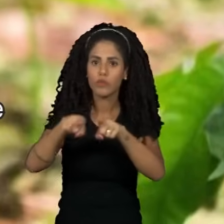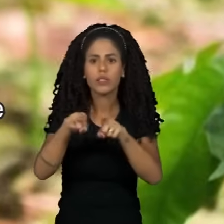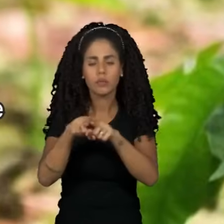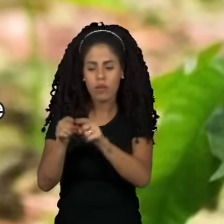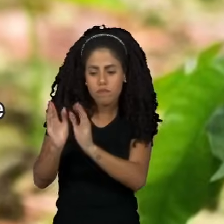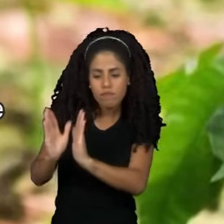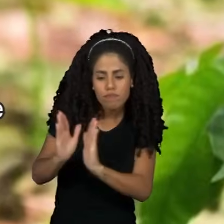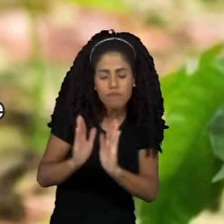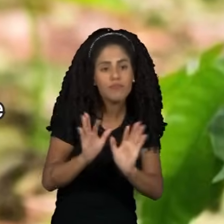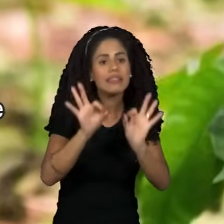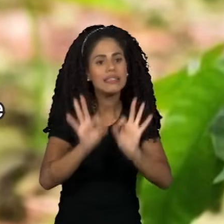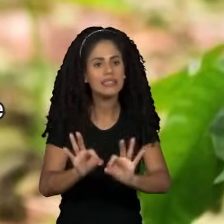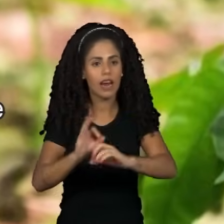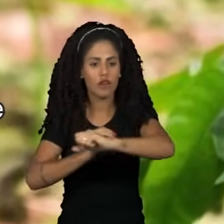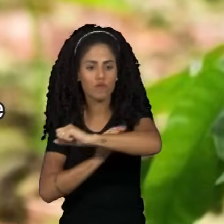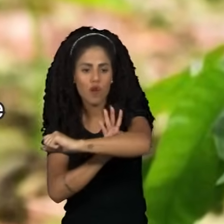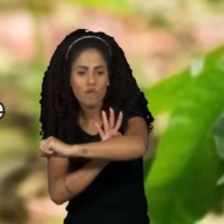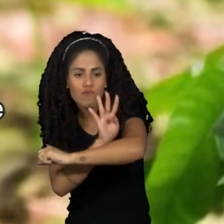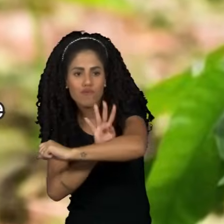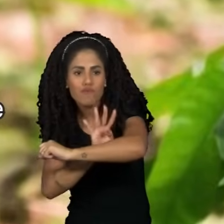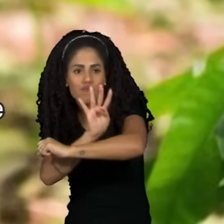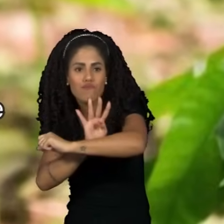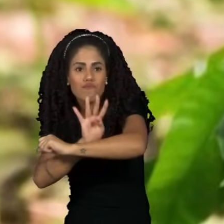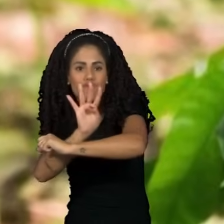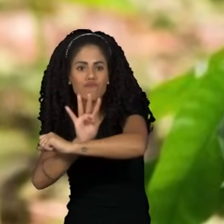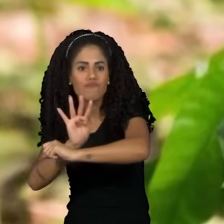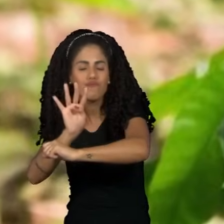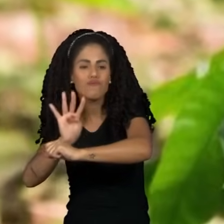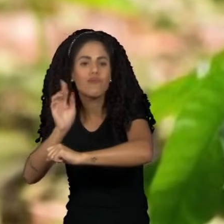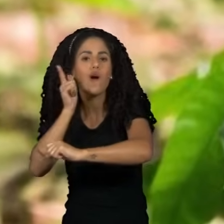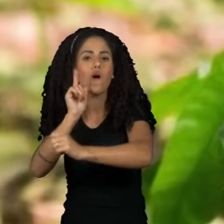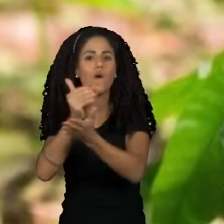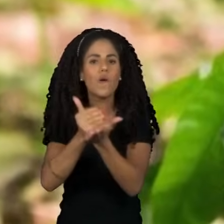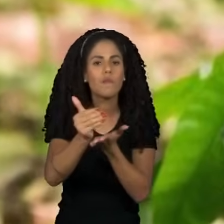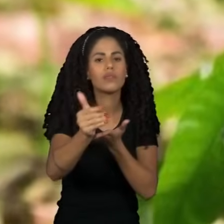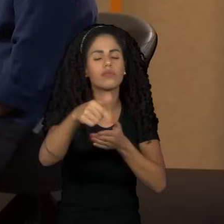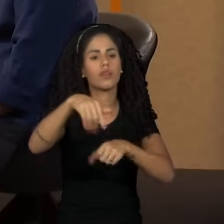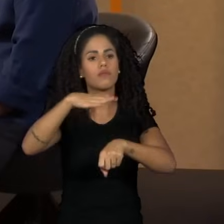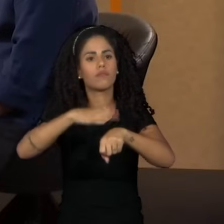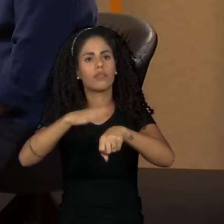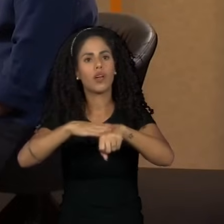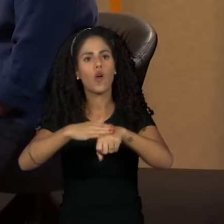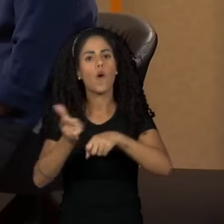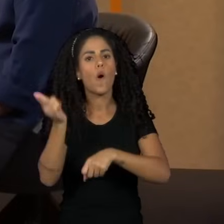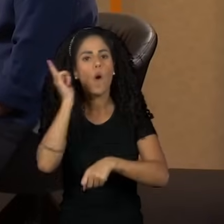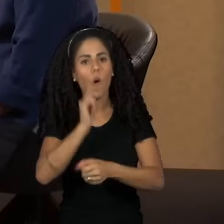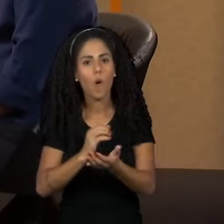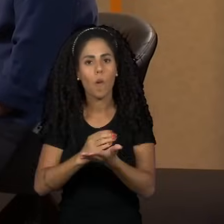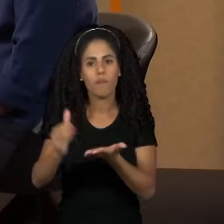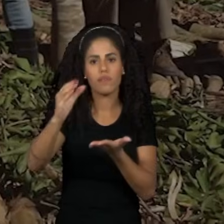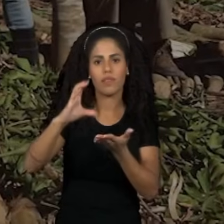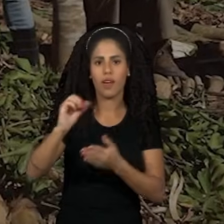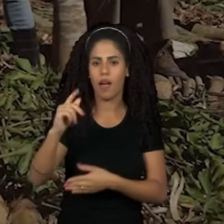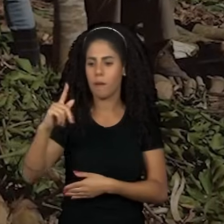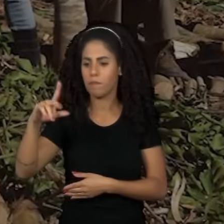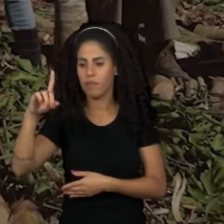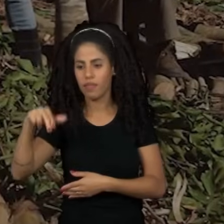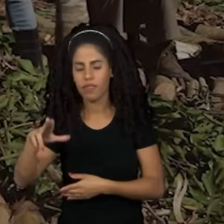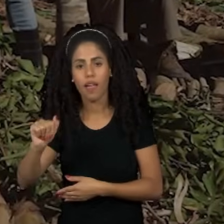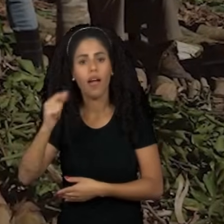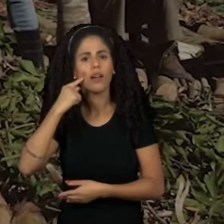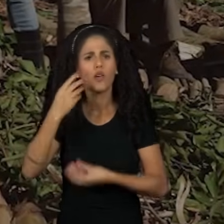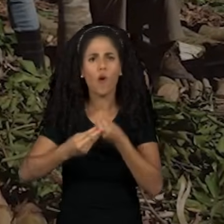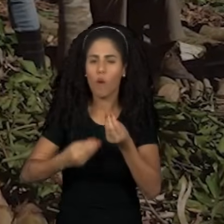que o mato no entorno começou a crescer, fiz carpina seletiva. Eu